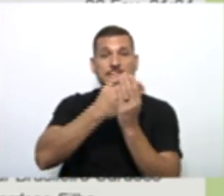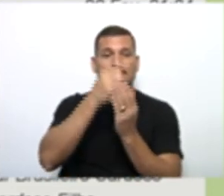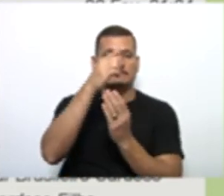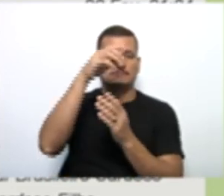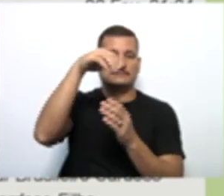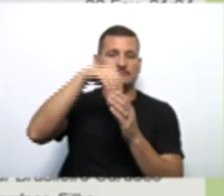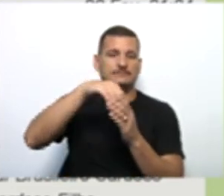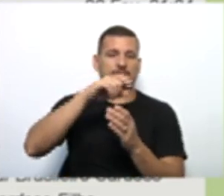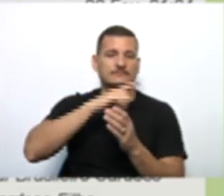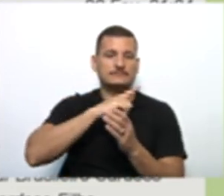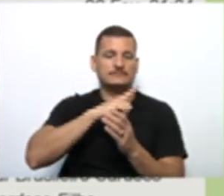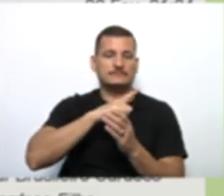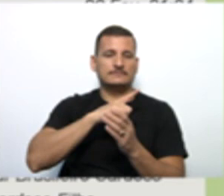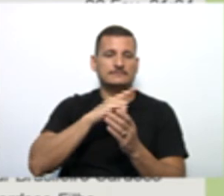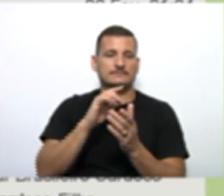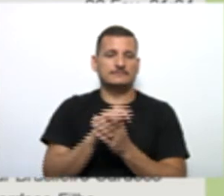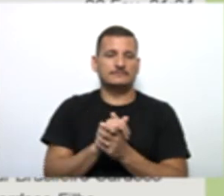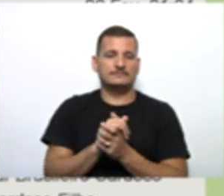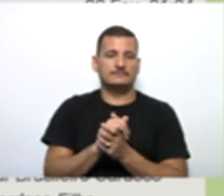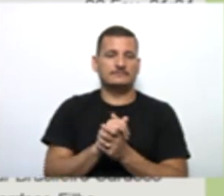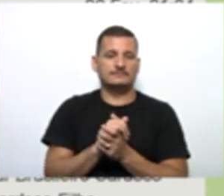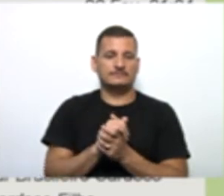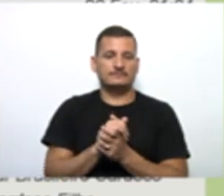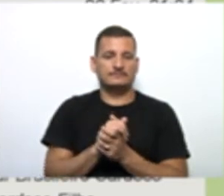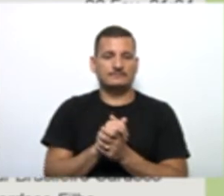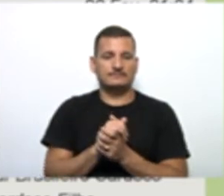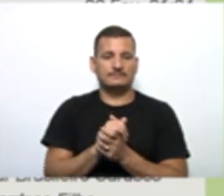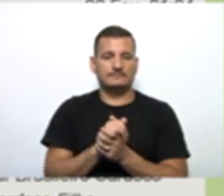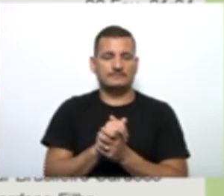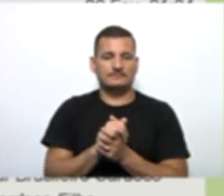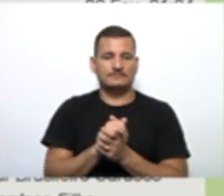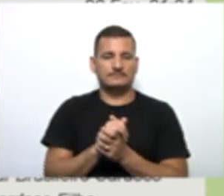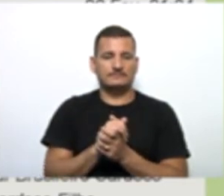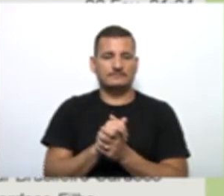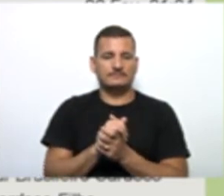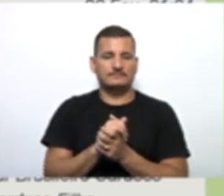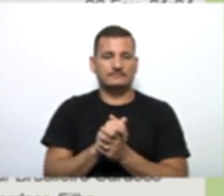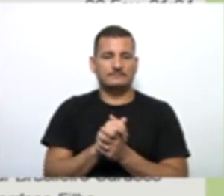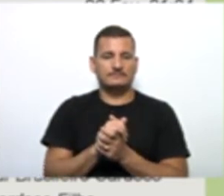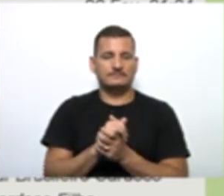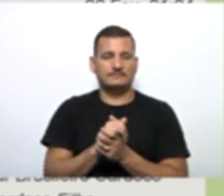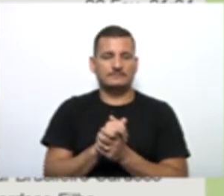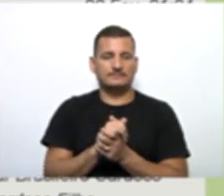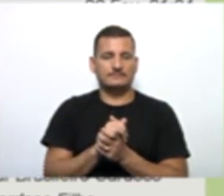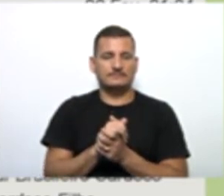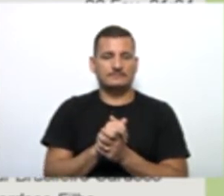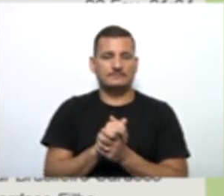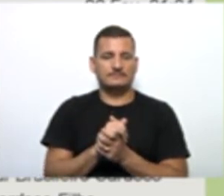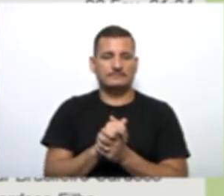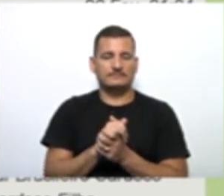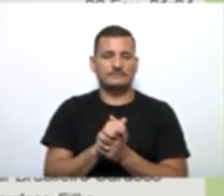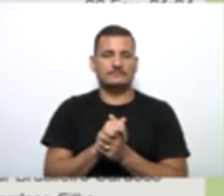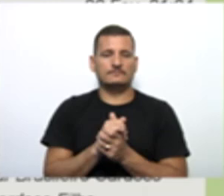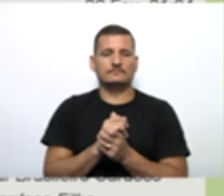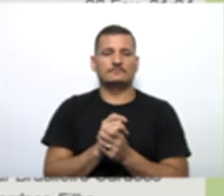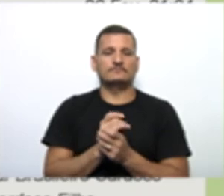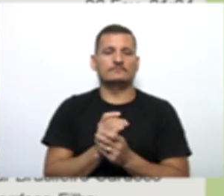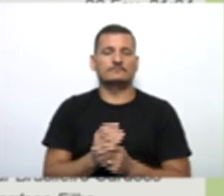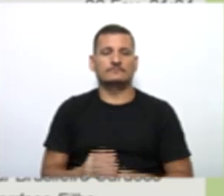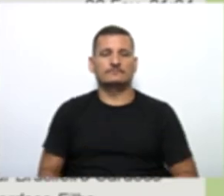as orientações gerais de formatação, que é um resuminho que nós elaboramos para você sobre as orientações básicas,